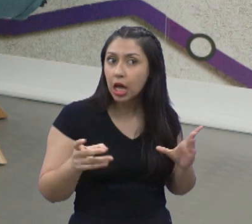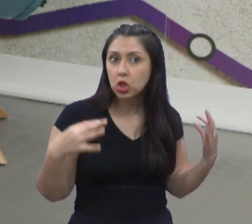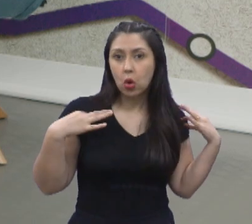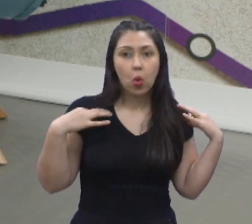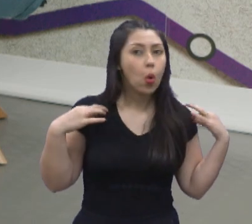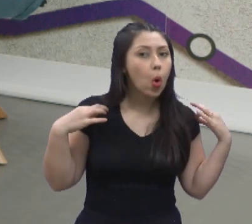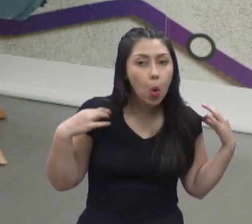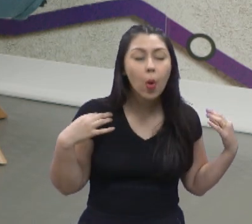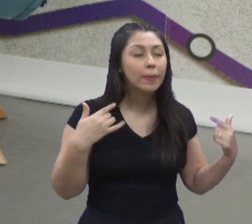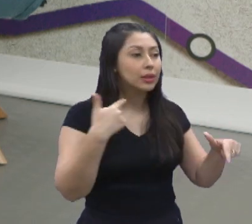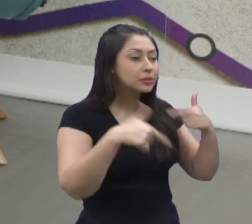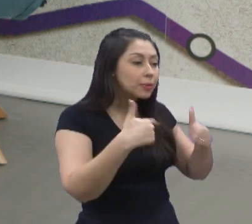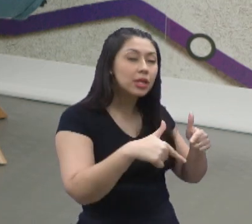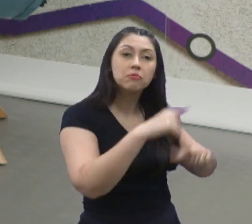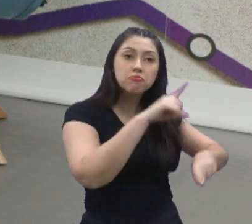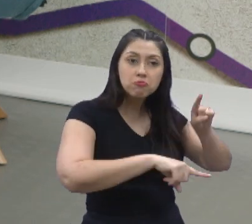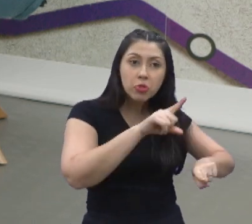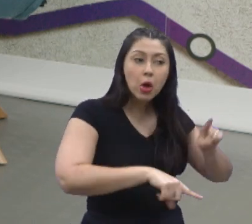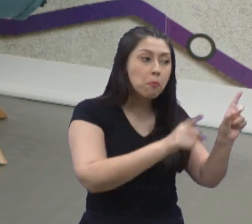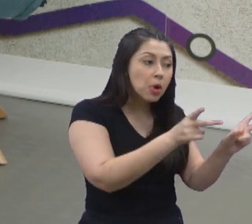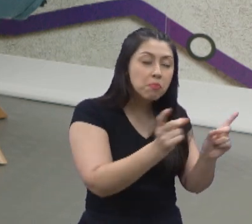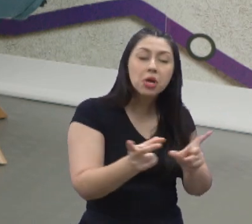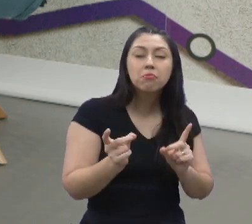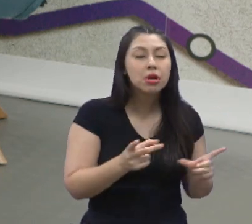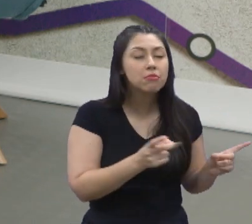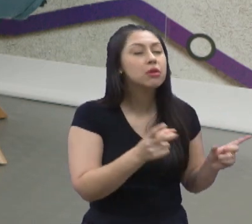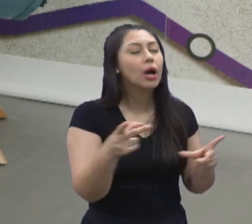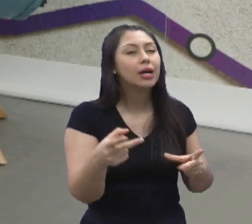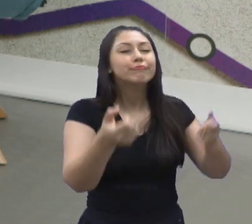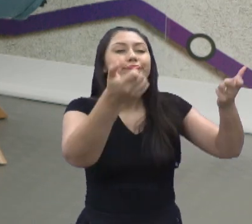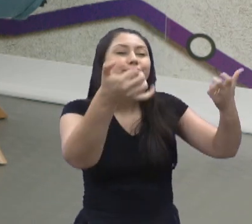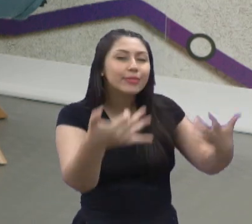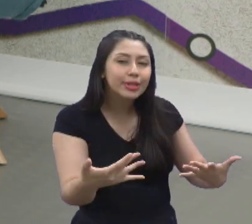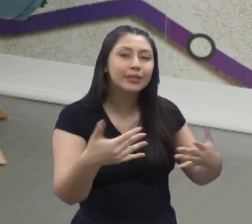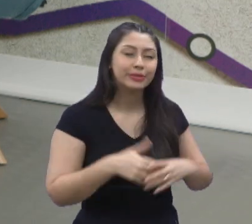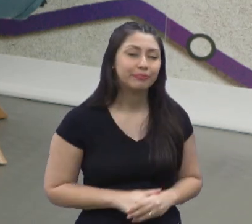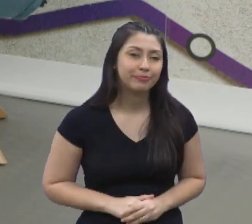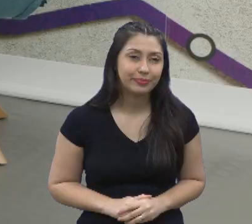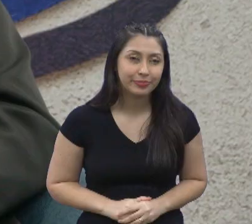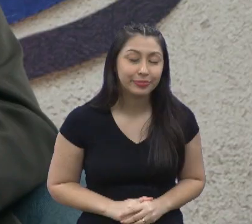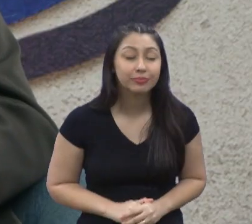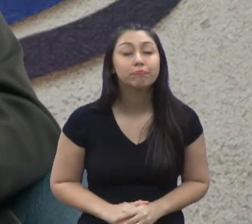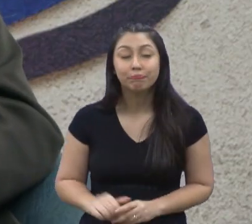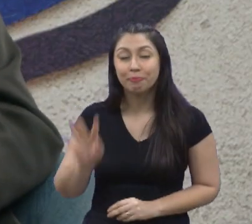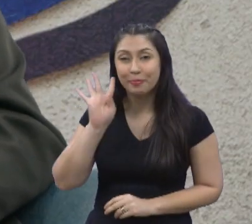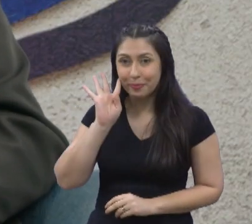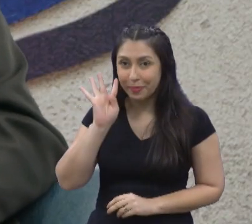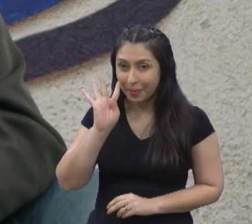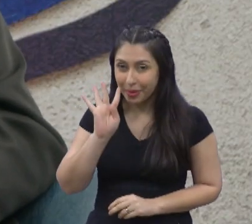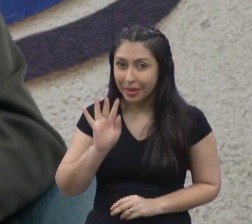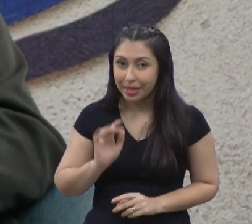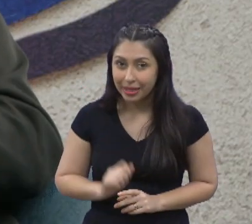né, vendendo produtos, enfim, queria que você contasse um pouquinho aí pra gente, brevemente.